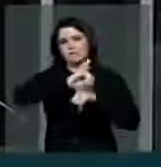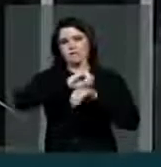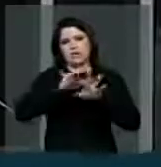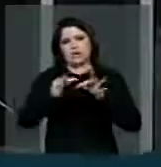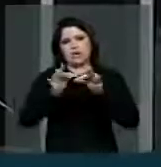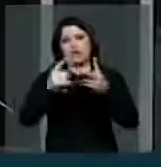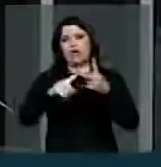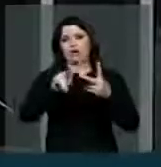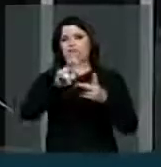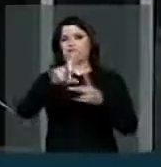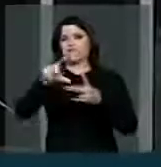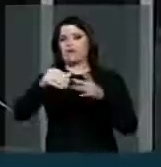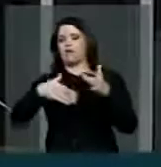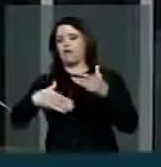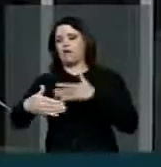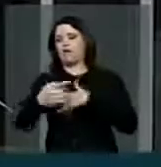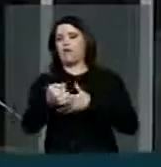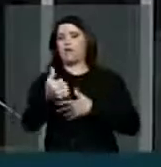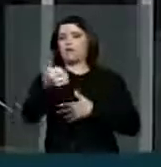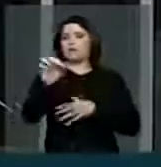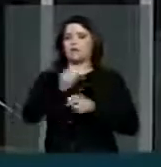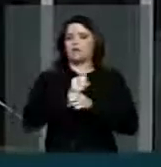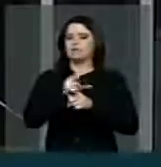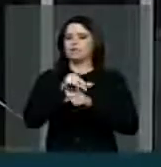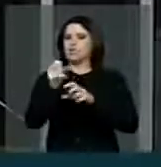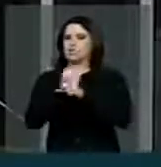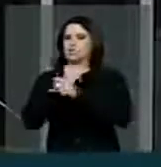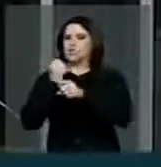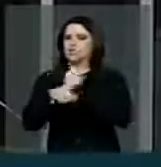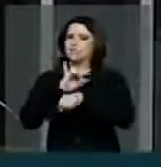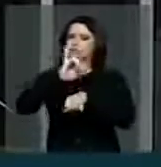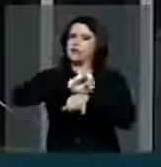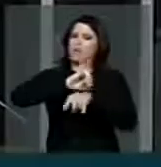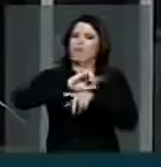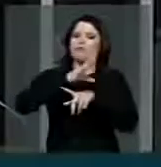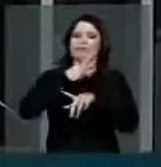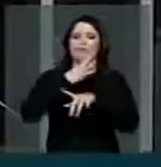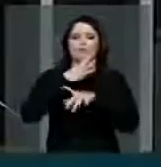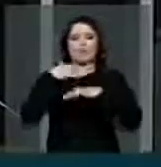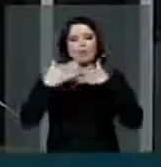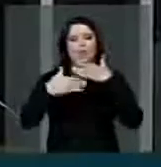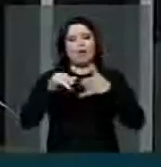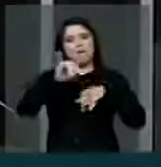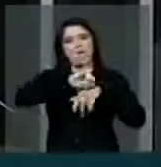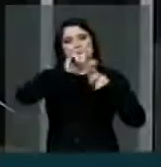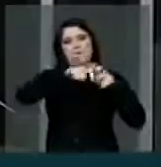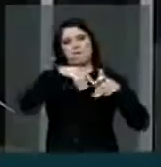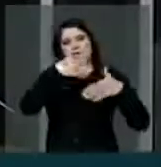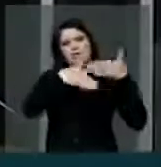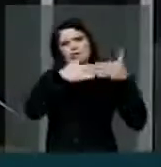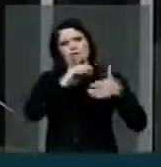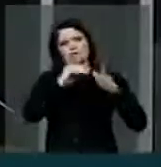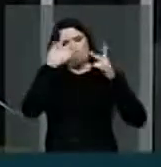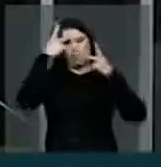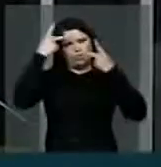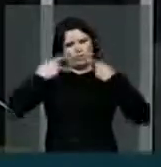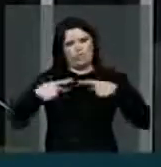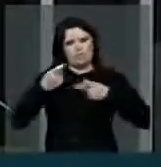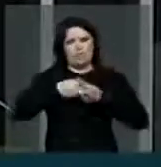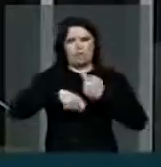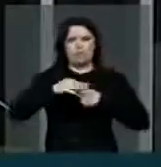a Vale, ao longo de quase uma década, vem construindo as estações de conhecimentos, que são núcleos de desenvolvimento humano e